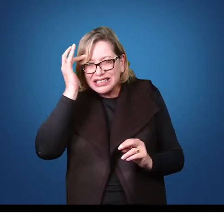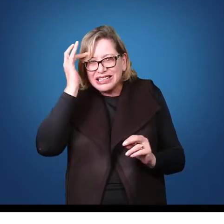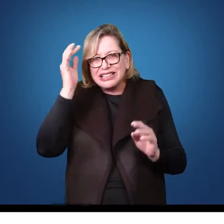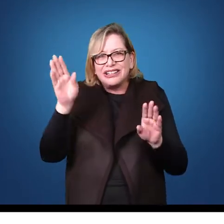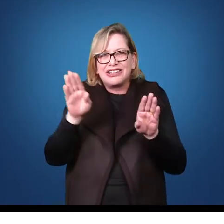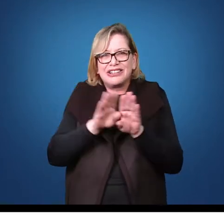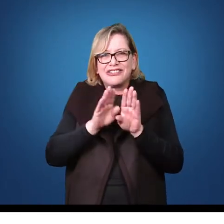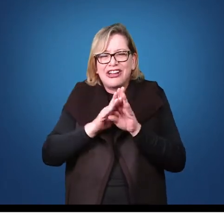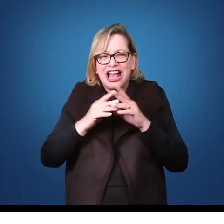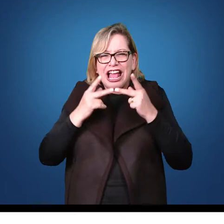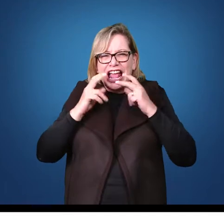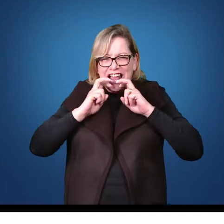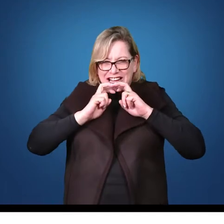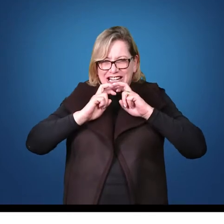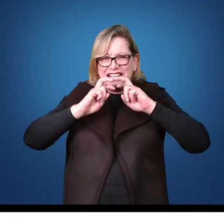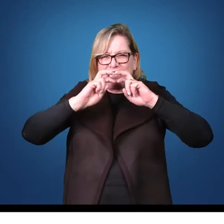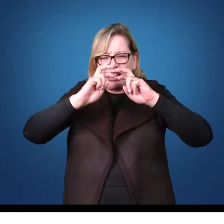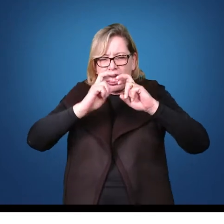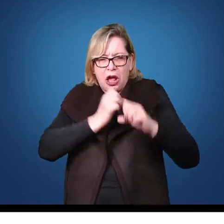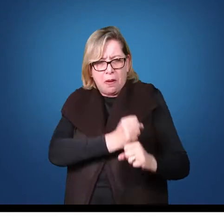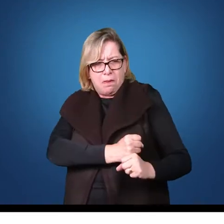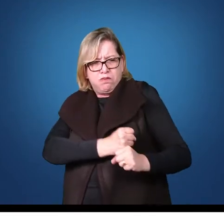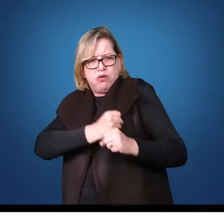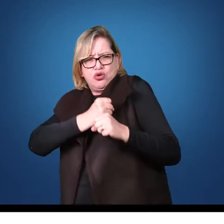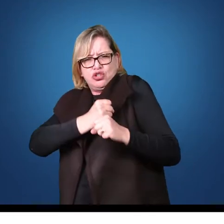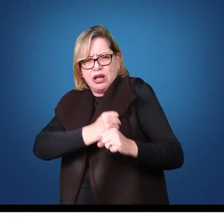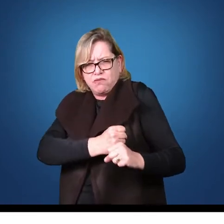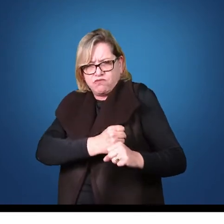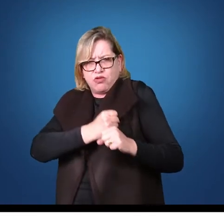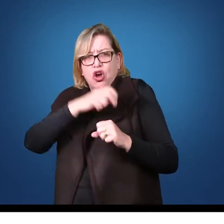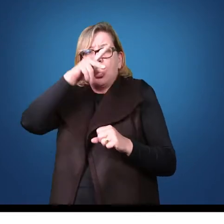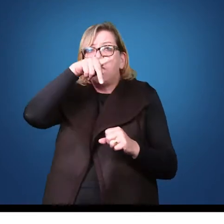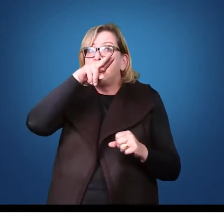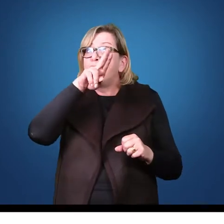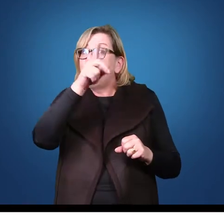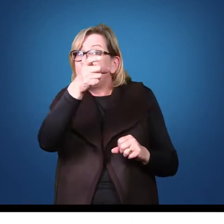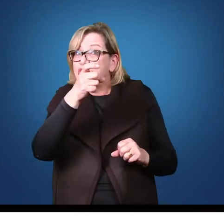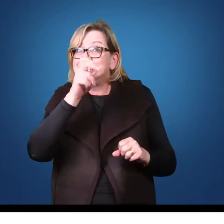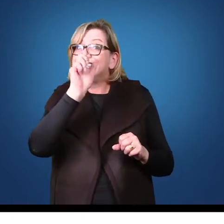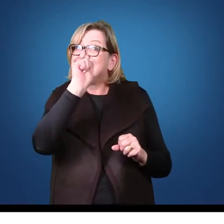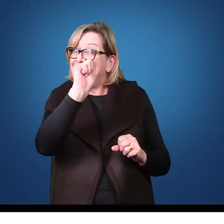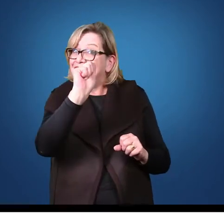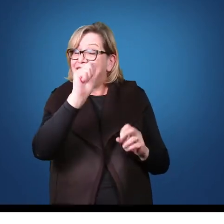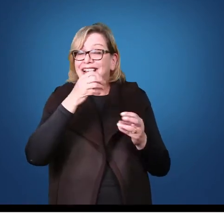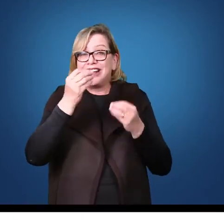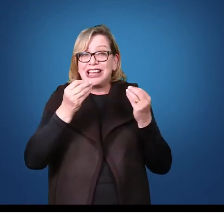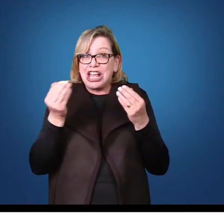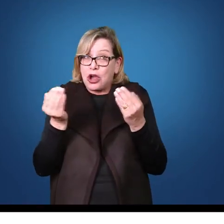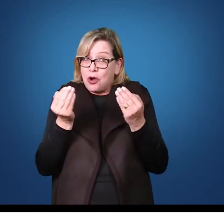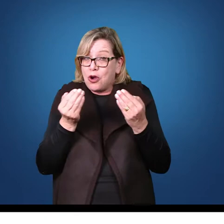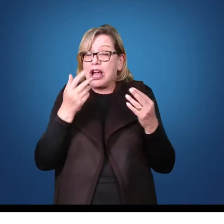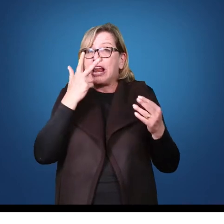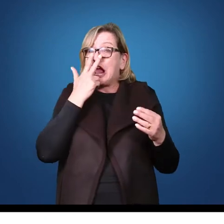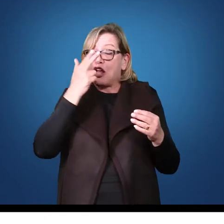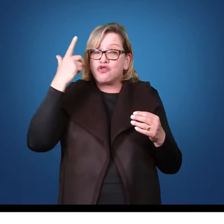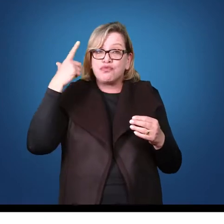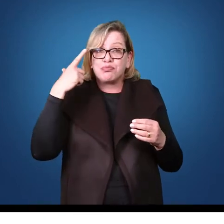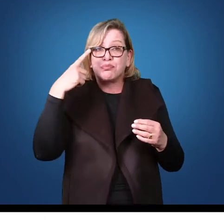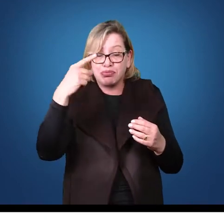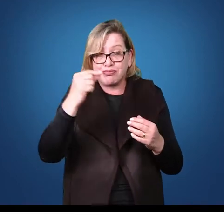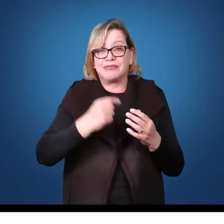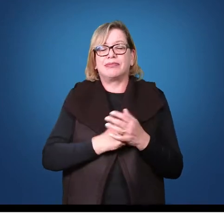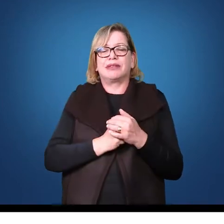vão falar bem alto. Puxa que puxa. Puxa que puxa, e vamos ver se agora a gente consegue, ok?